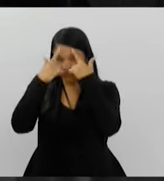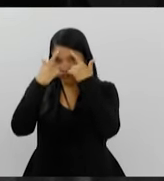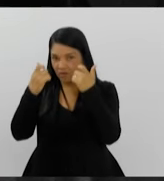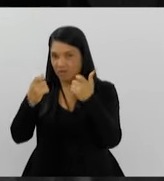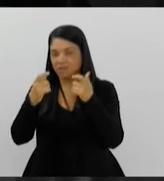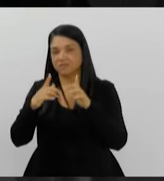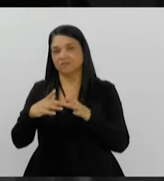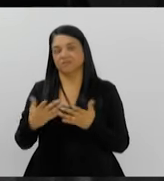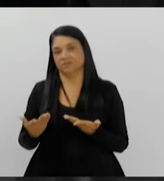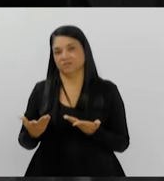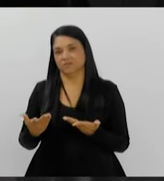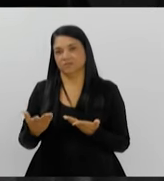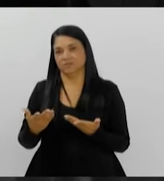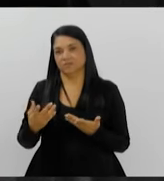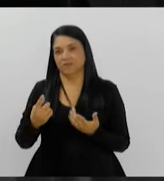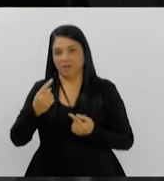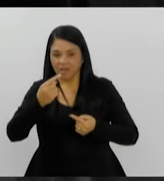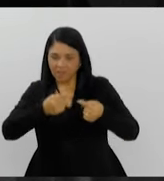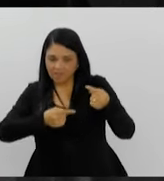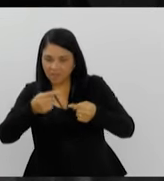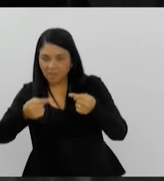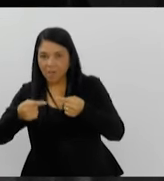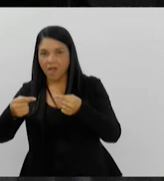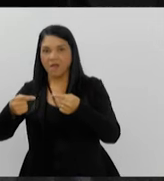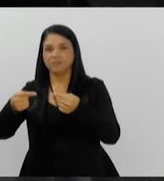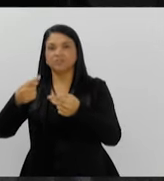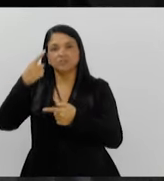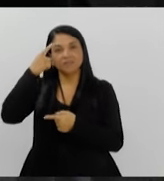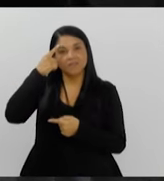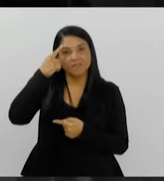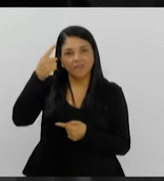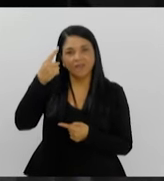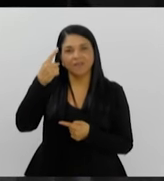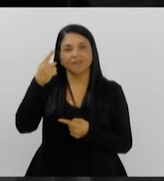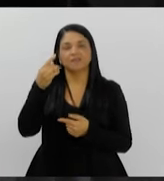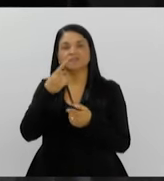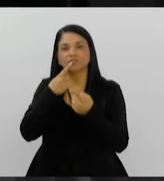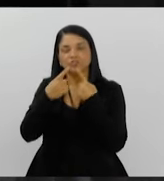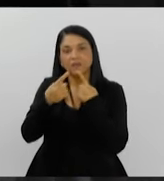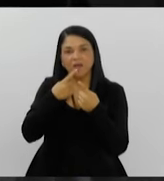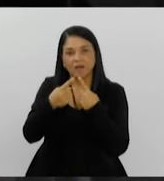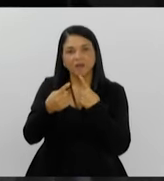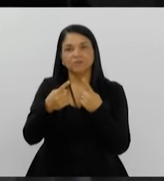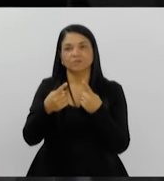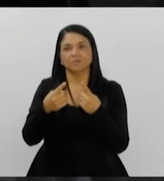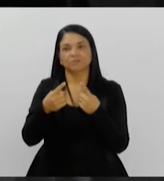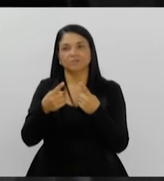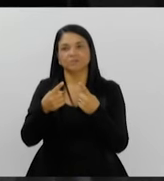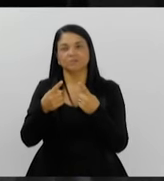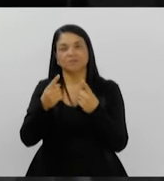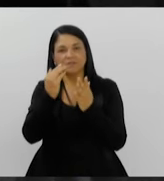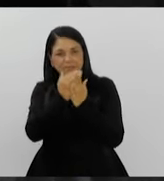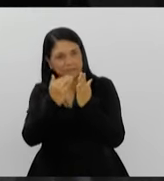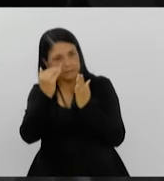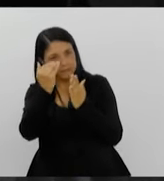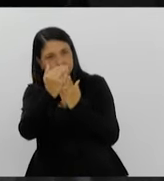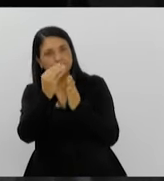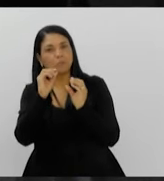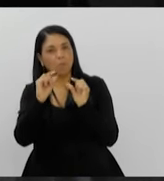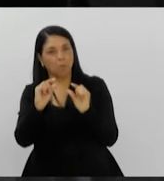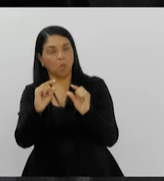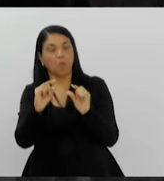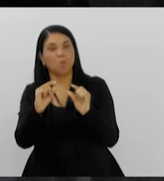constrangedoras o debate se estabelece na ideia muitas vezes até a espera mas